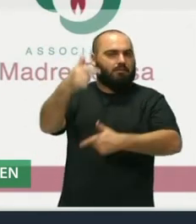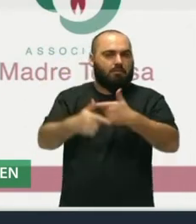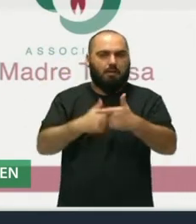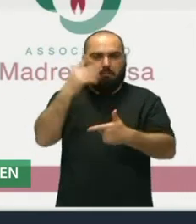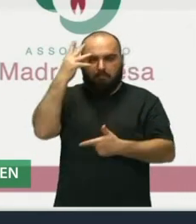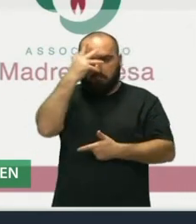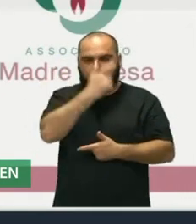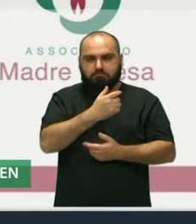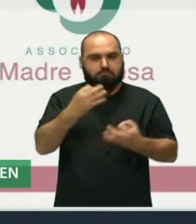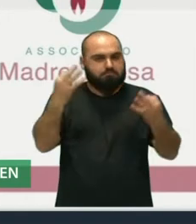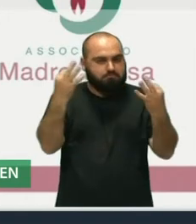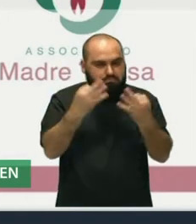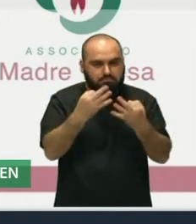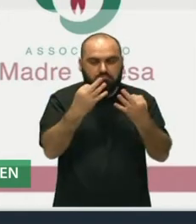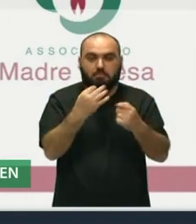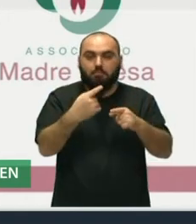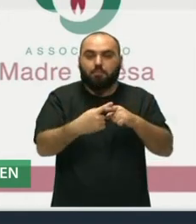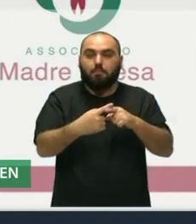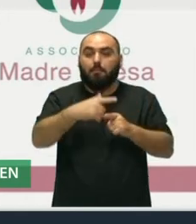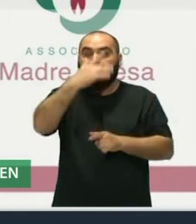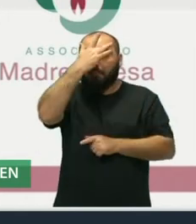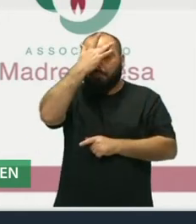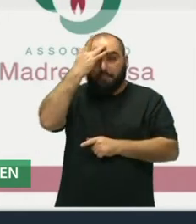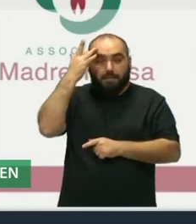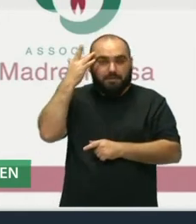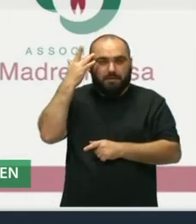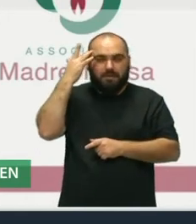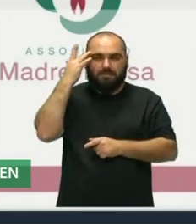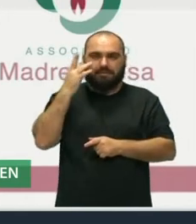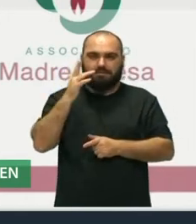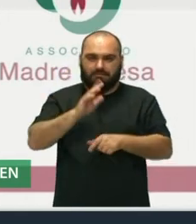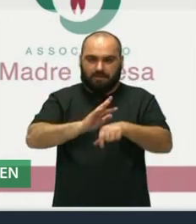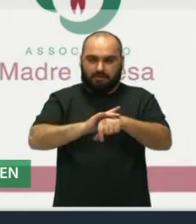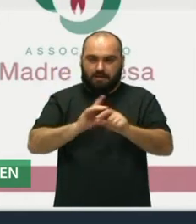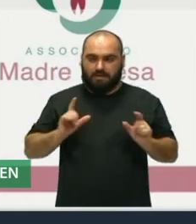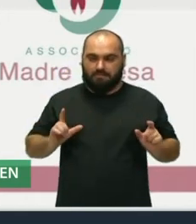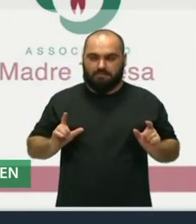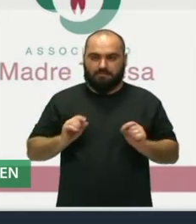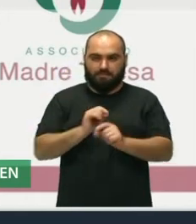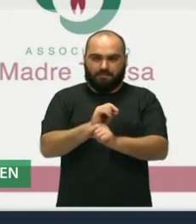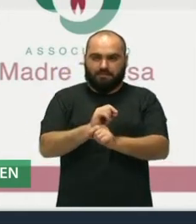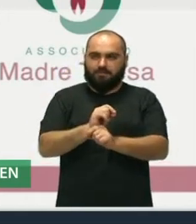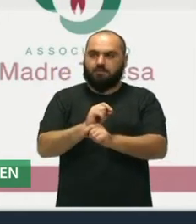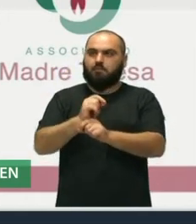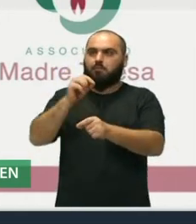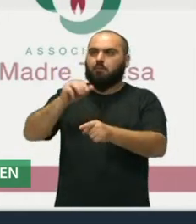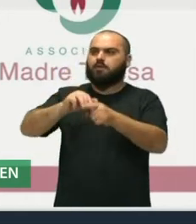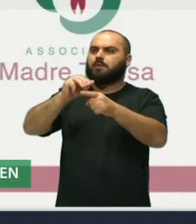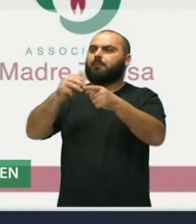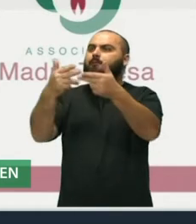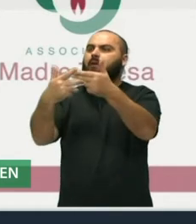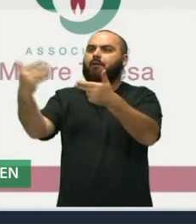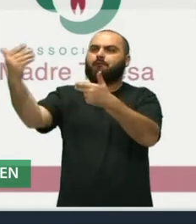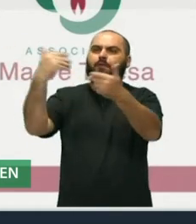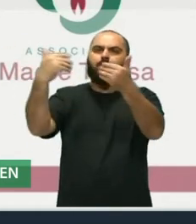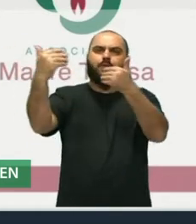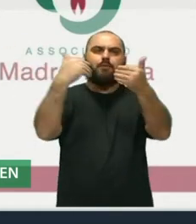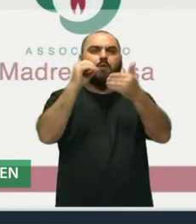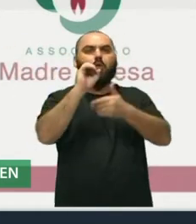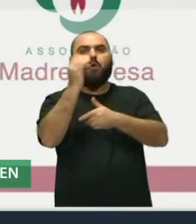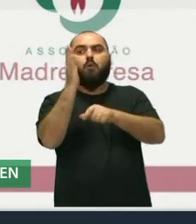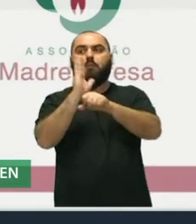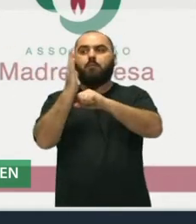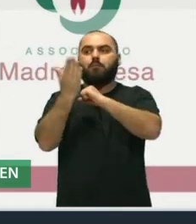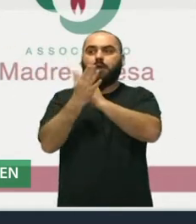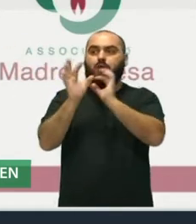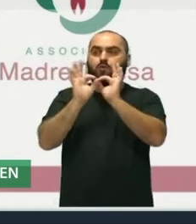eles fazem, porque os pacientes da UNACOM, eles vêm, quando eles vêm dos diversos municípios ou de bairros